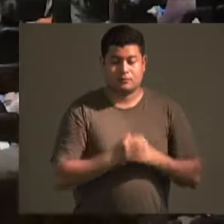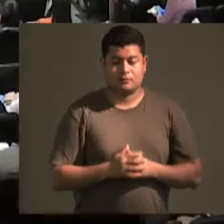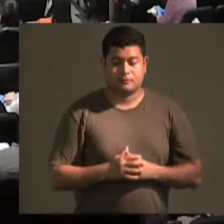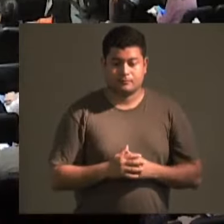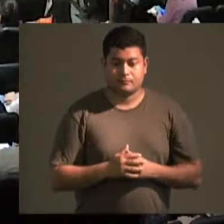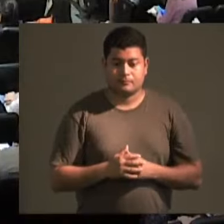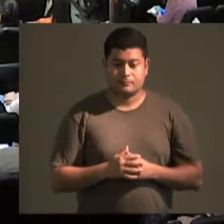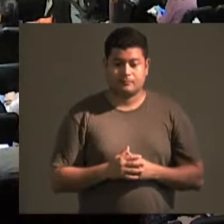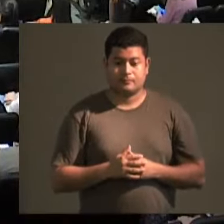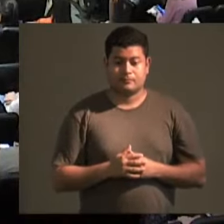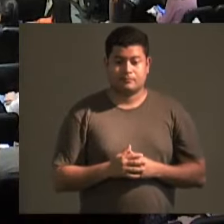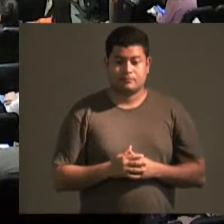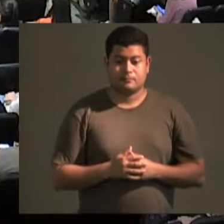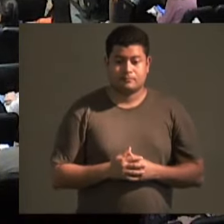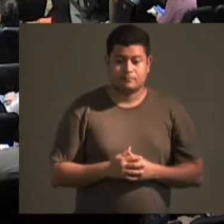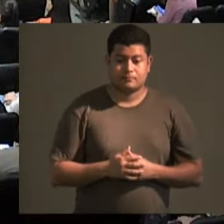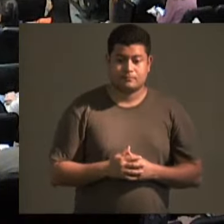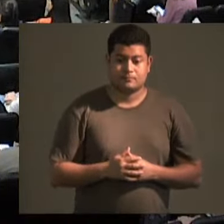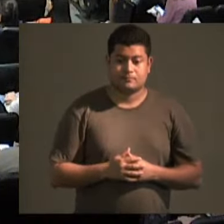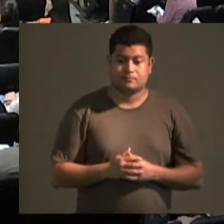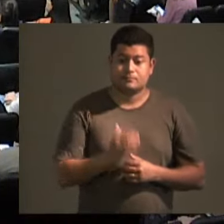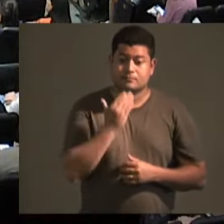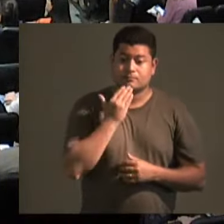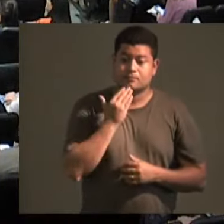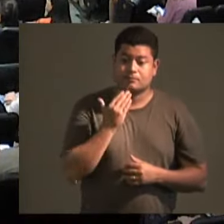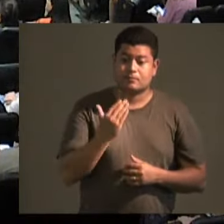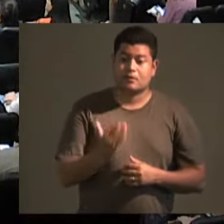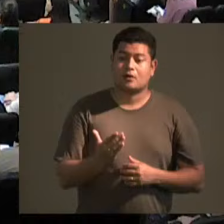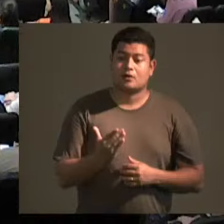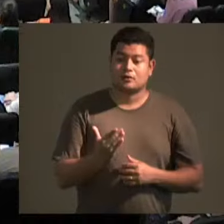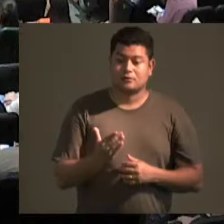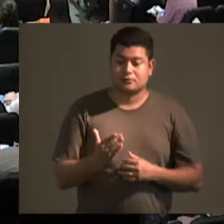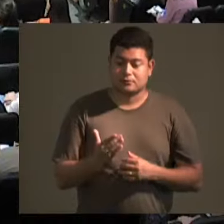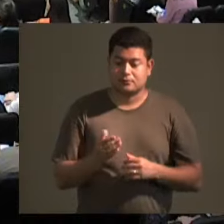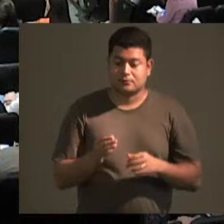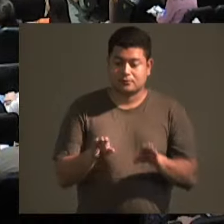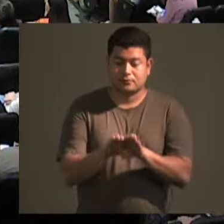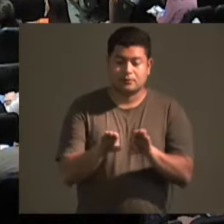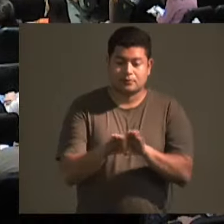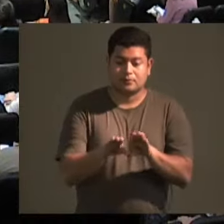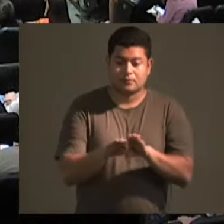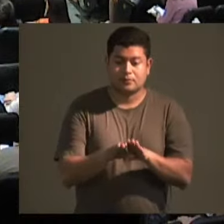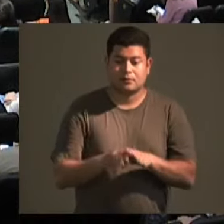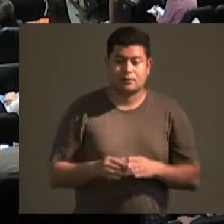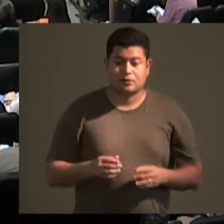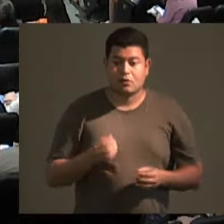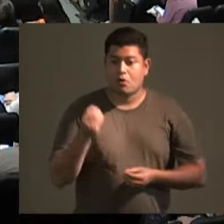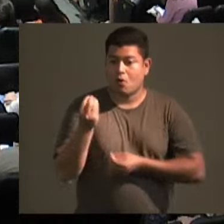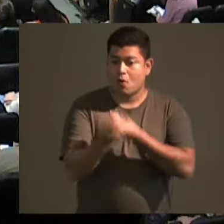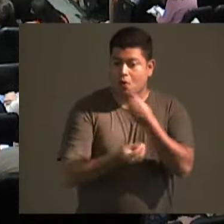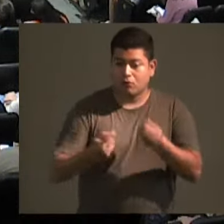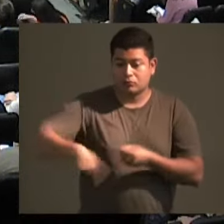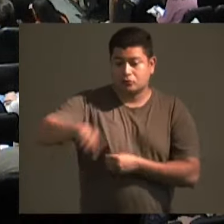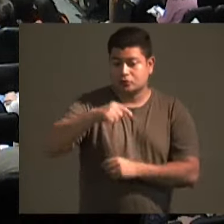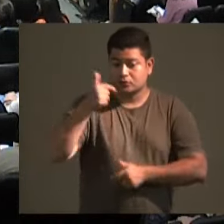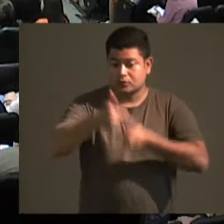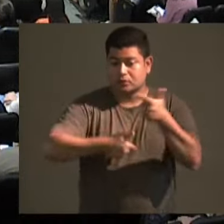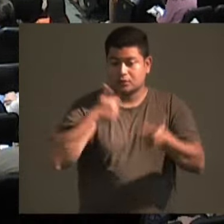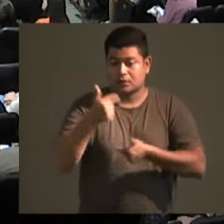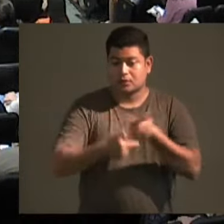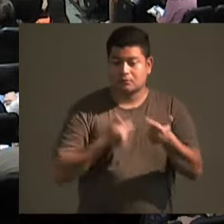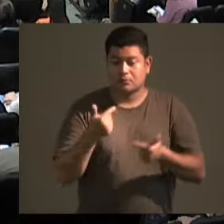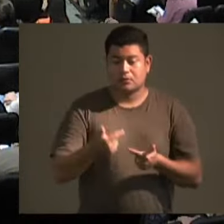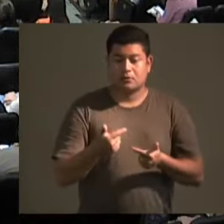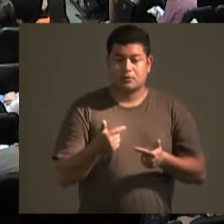contato. Eu só peço a gentileza para a gente prestar atenção em como a gente vai poder trabalhar isso nos